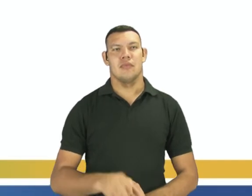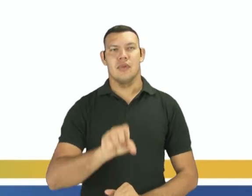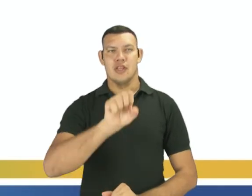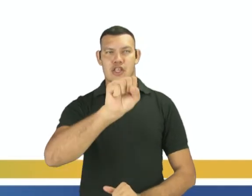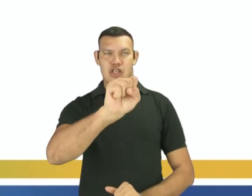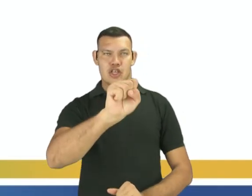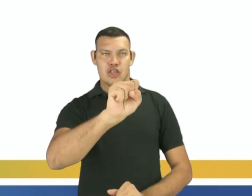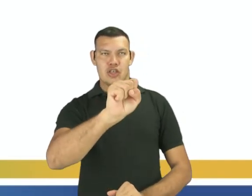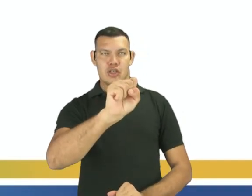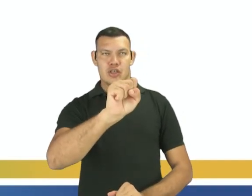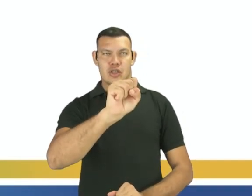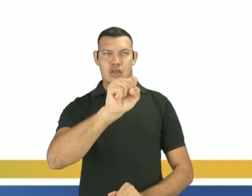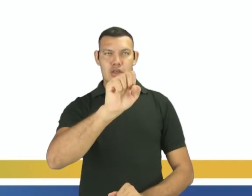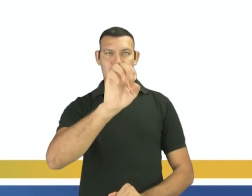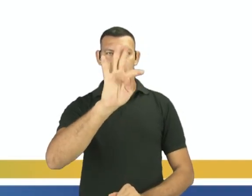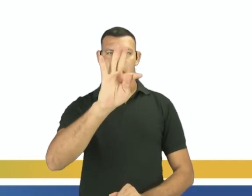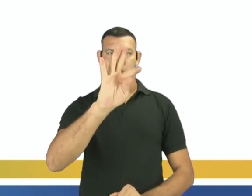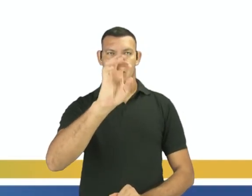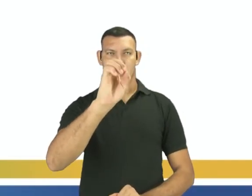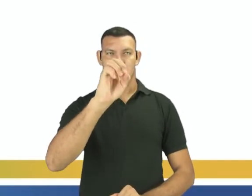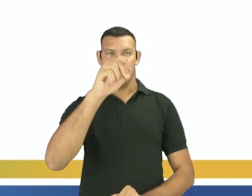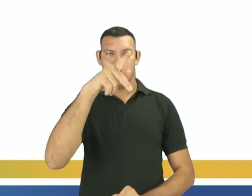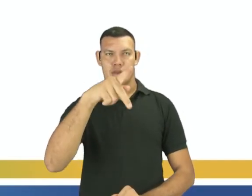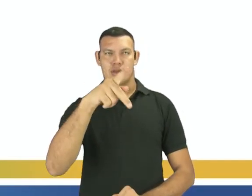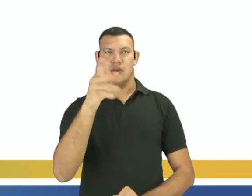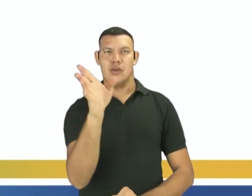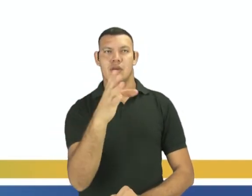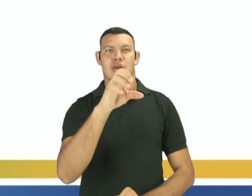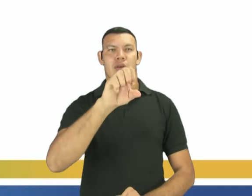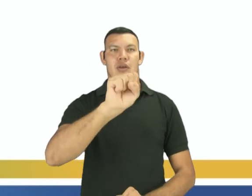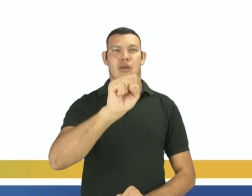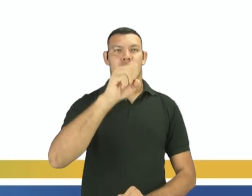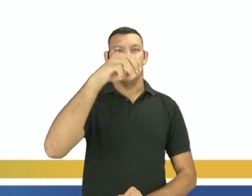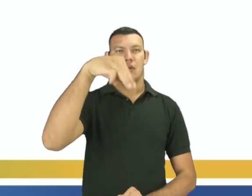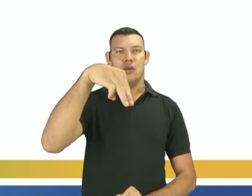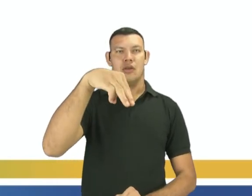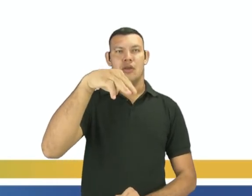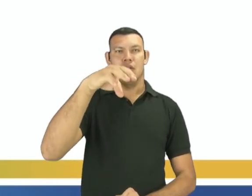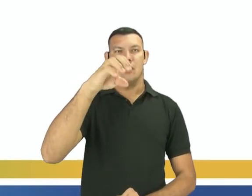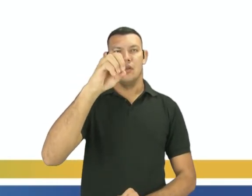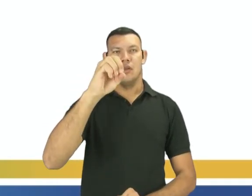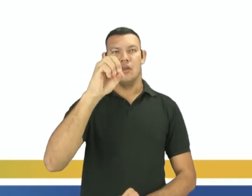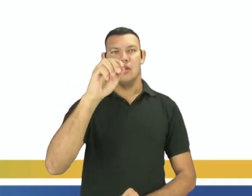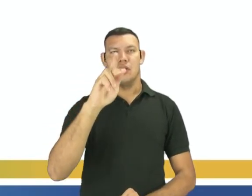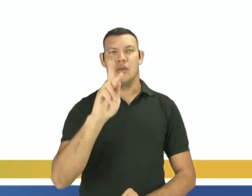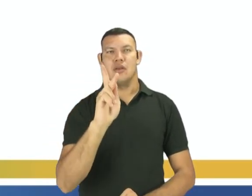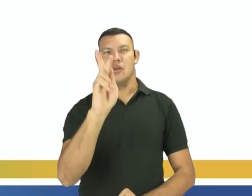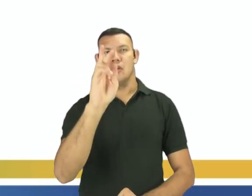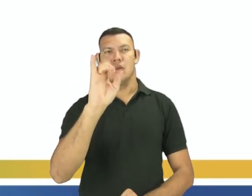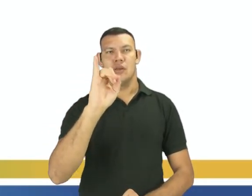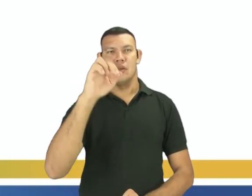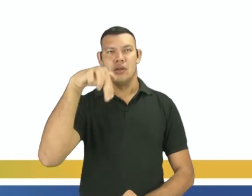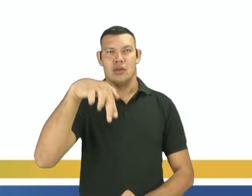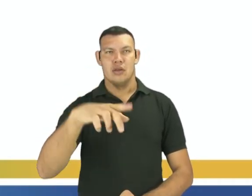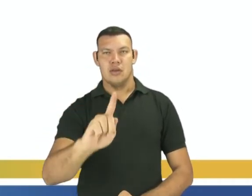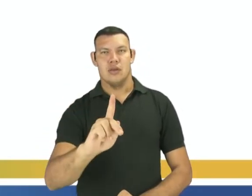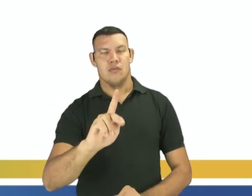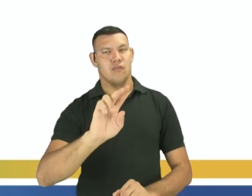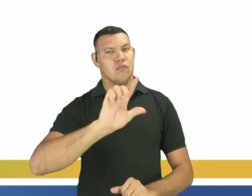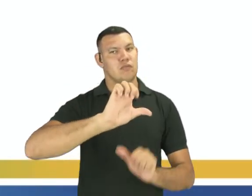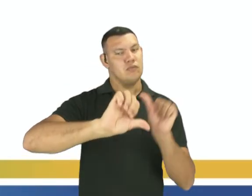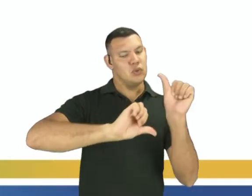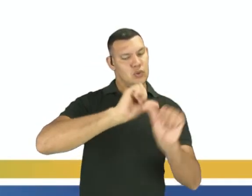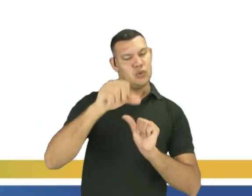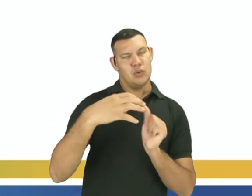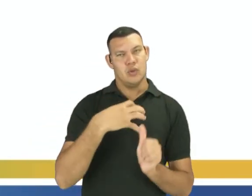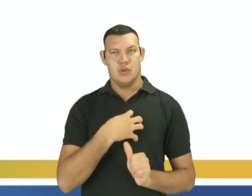smoking. Parar de fumar. Então, entenderam? Esses verbos, o próximo